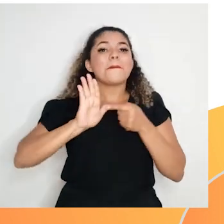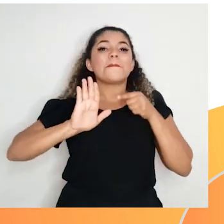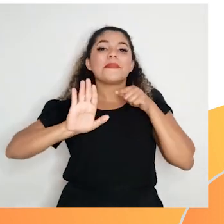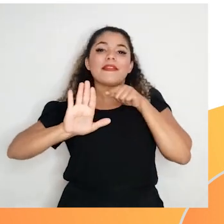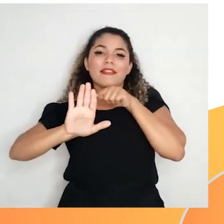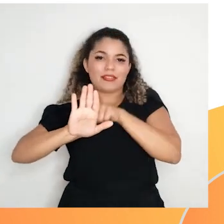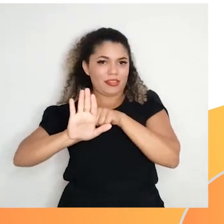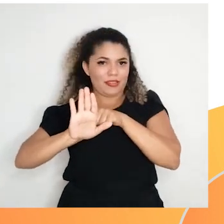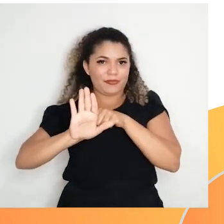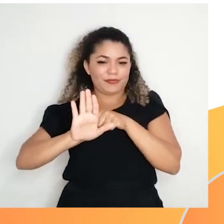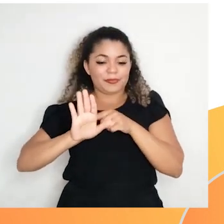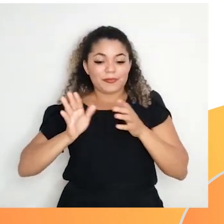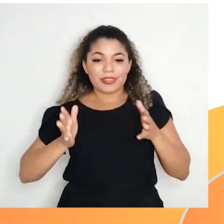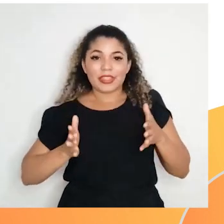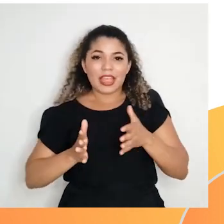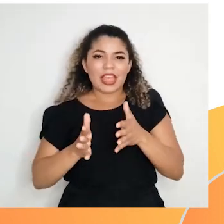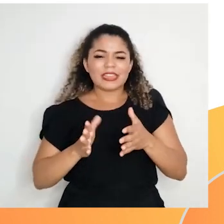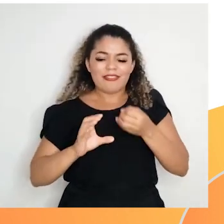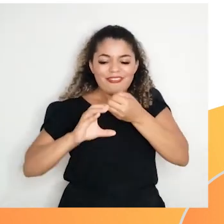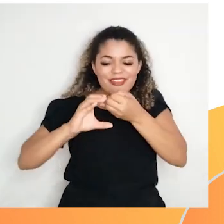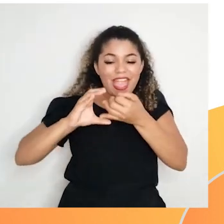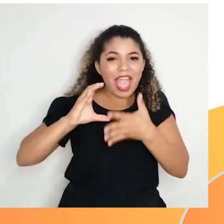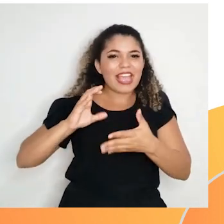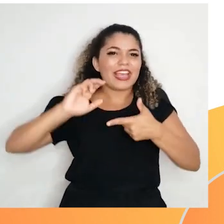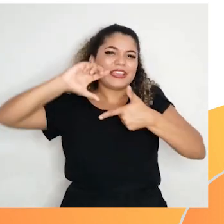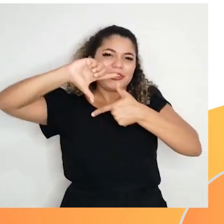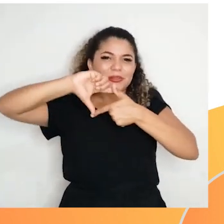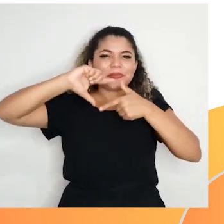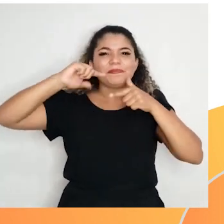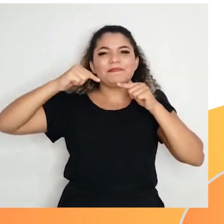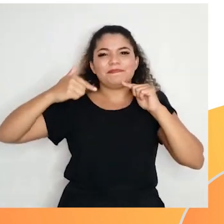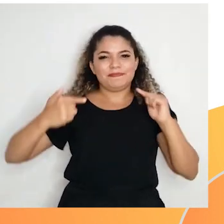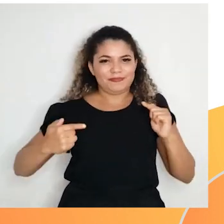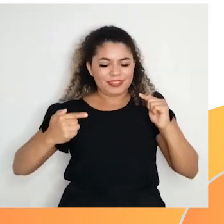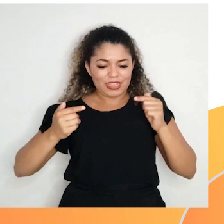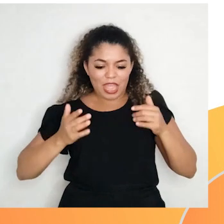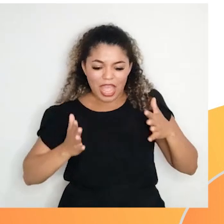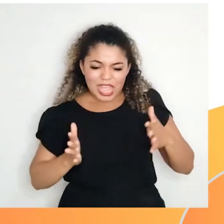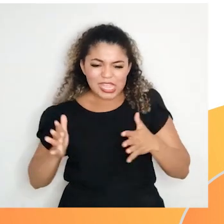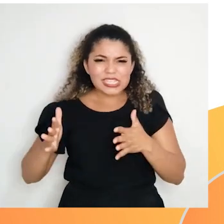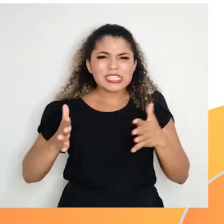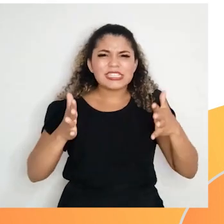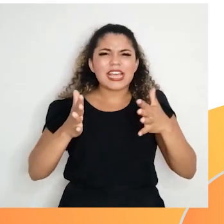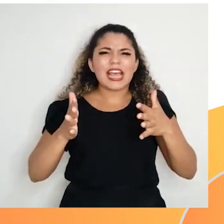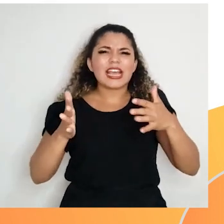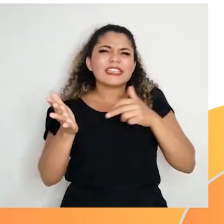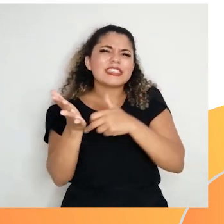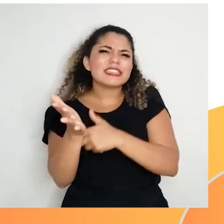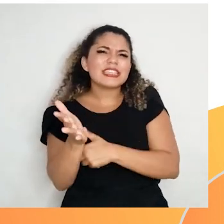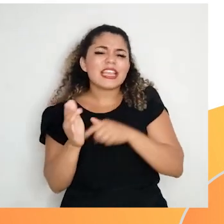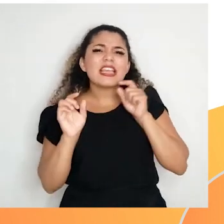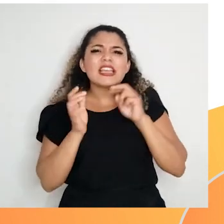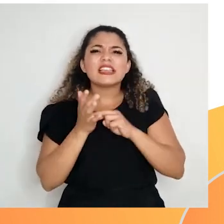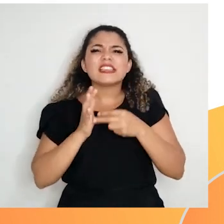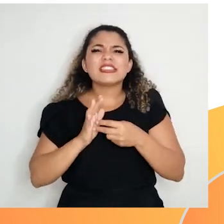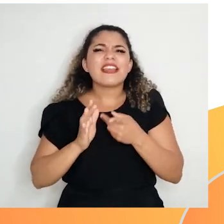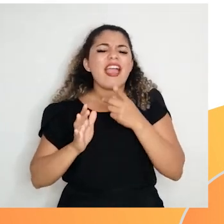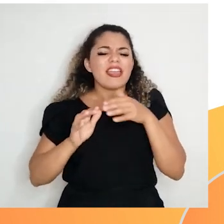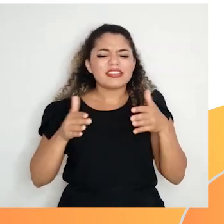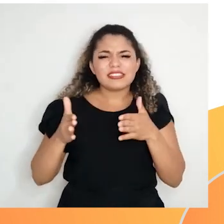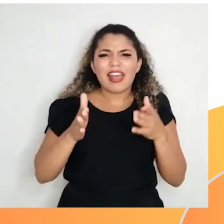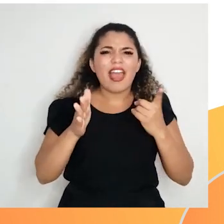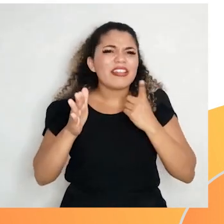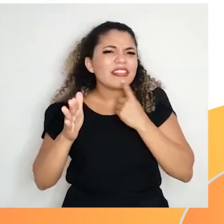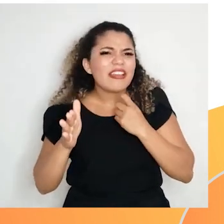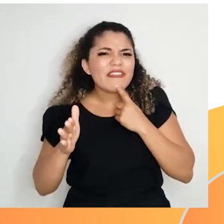efeito quando há essa característica nas estradas de sangue, estradas